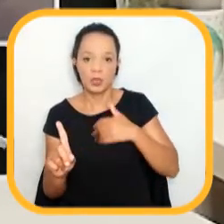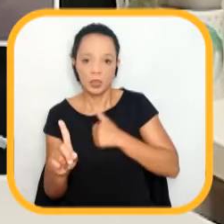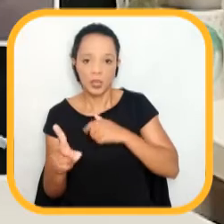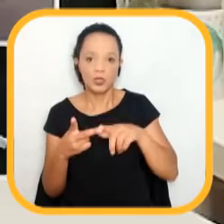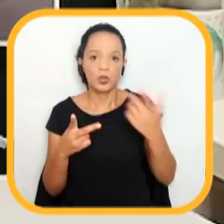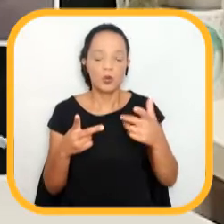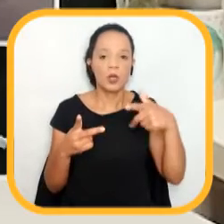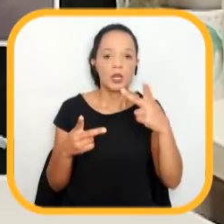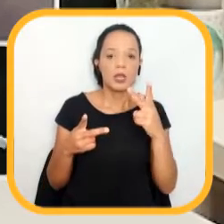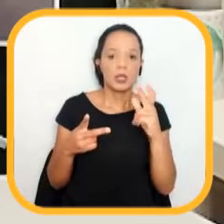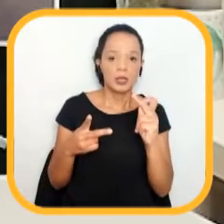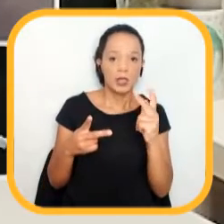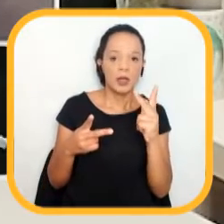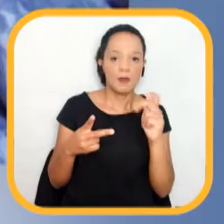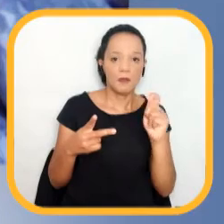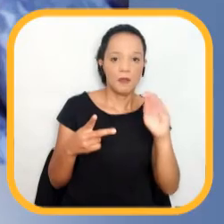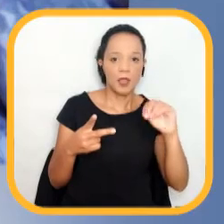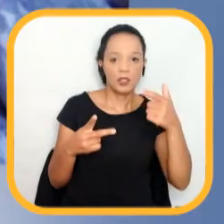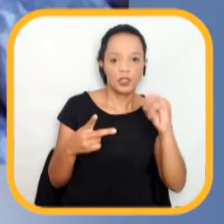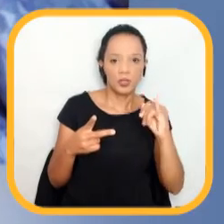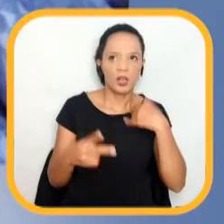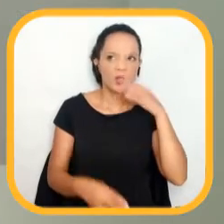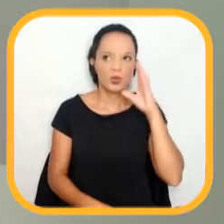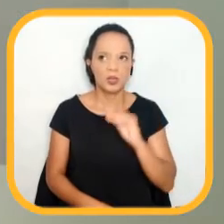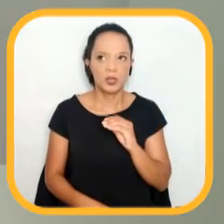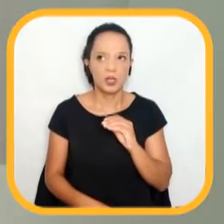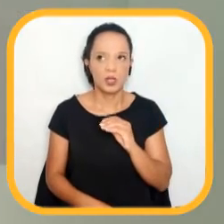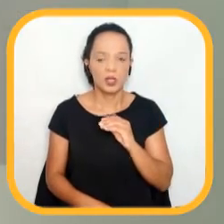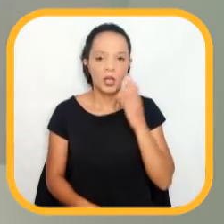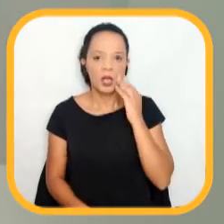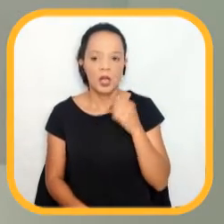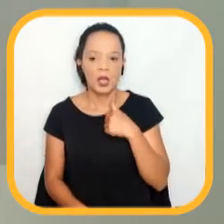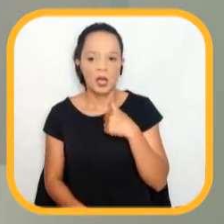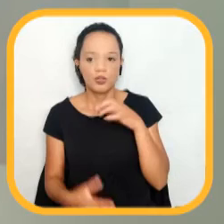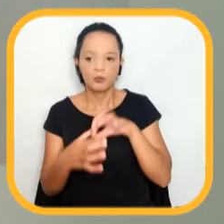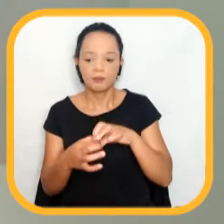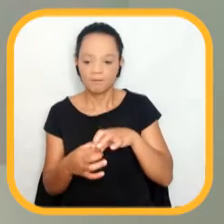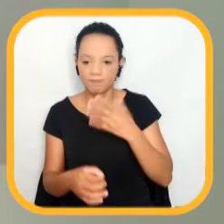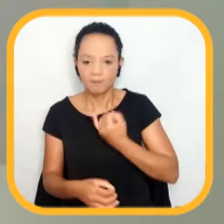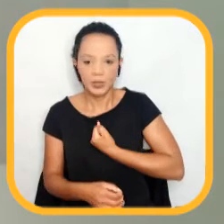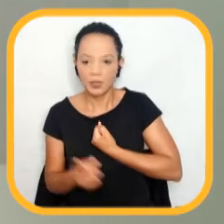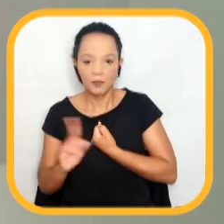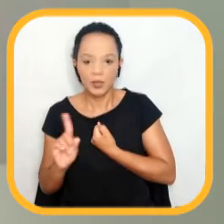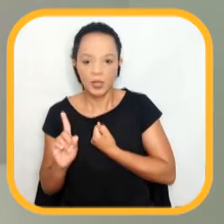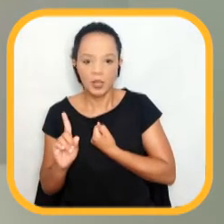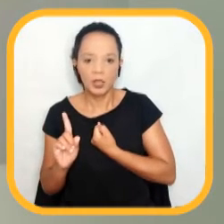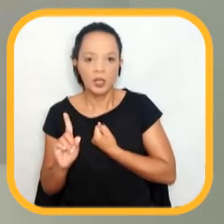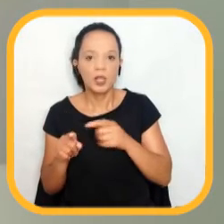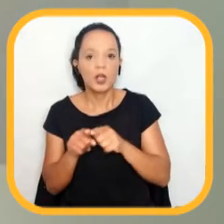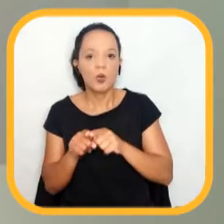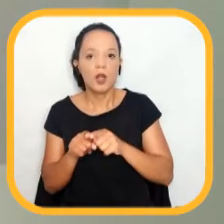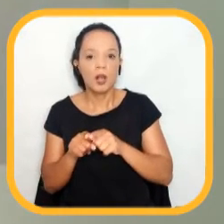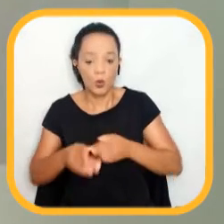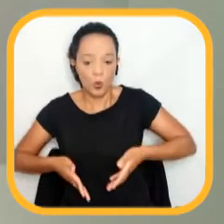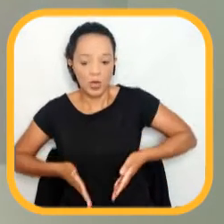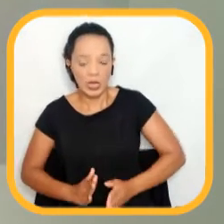pessoa trans e uma pessoa travesti? Isso eu não sei. Ser transgênero, porque lá está, quando a pessoa não se identifica com